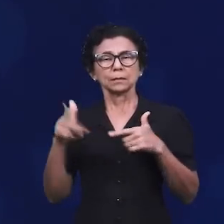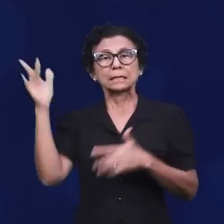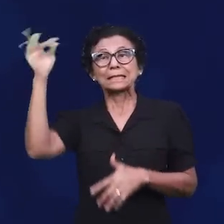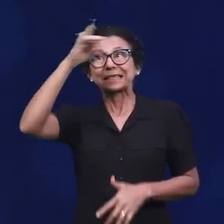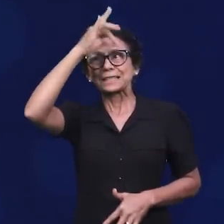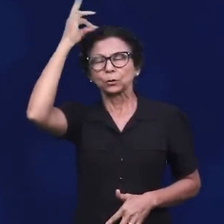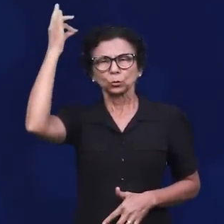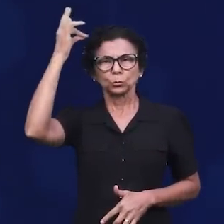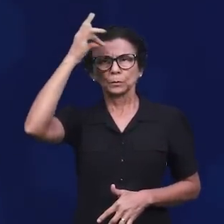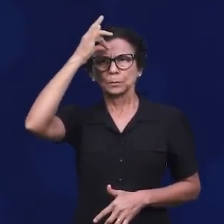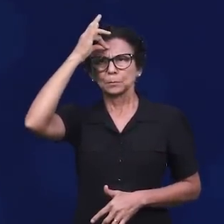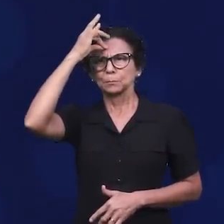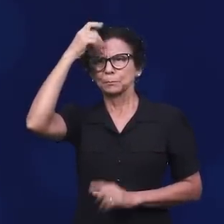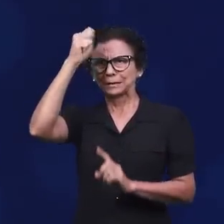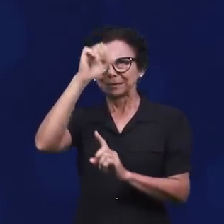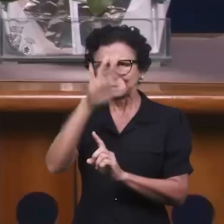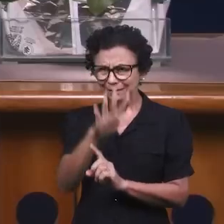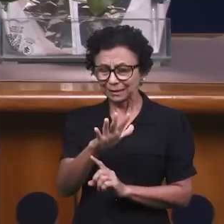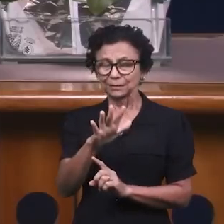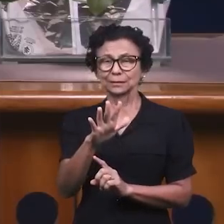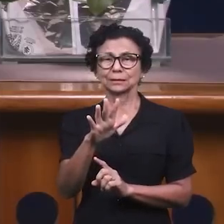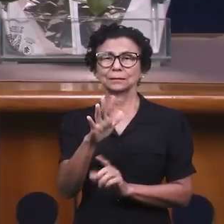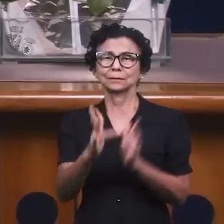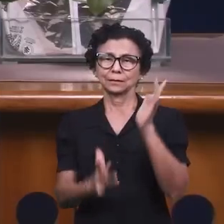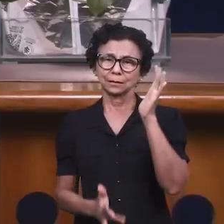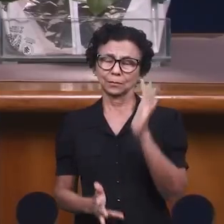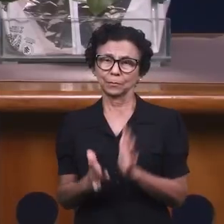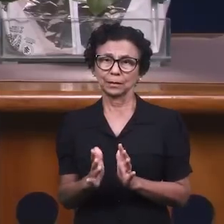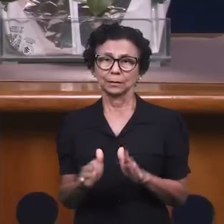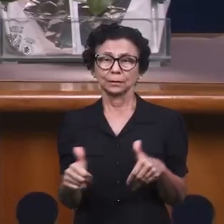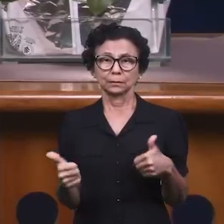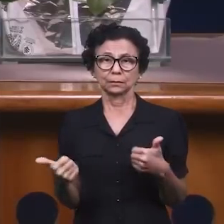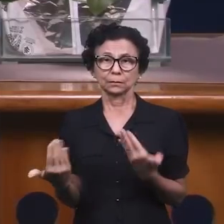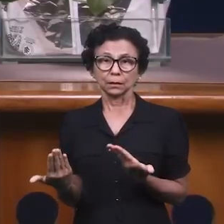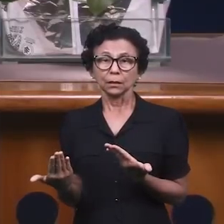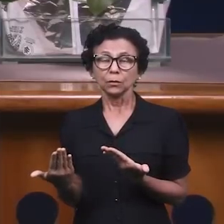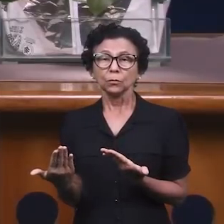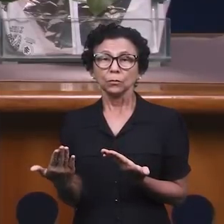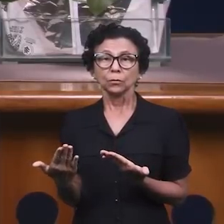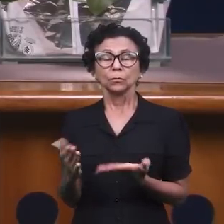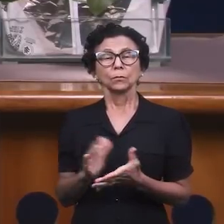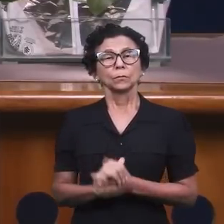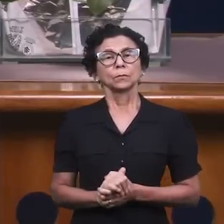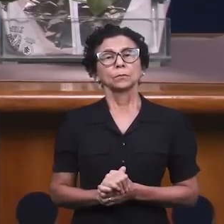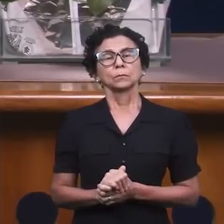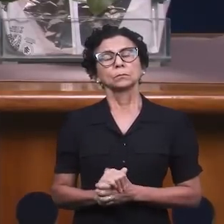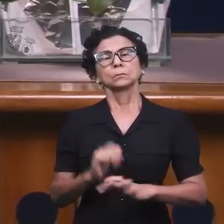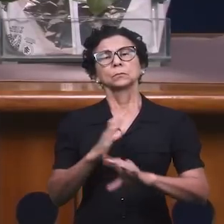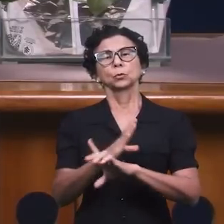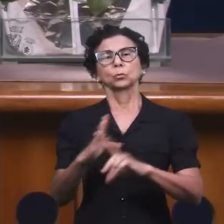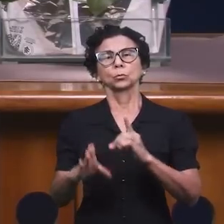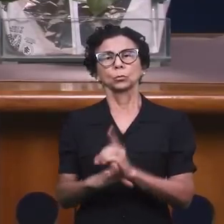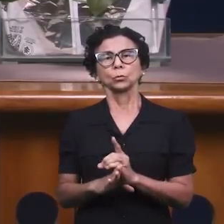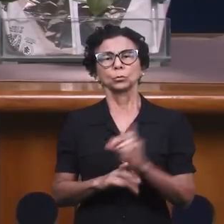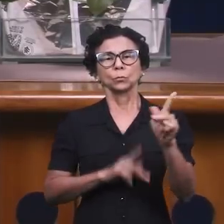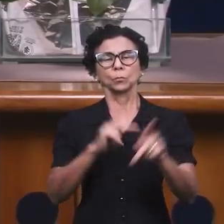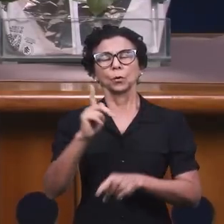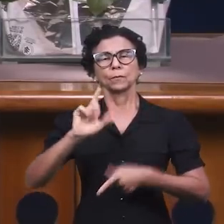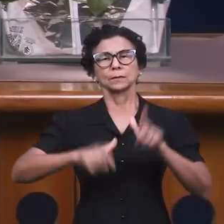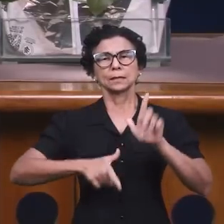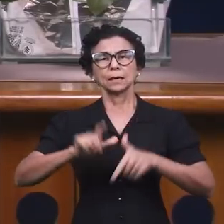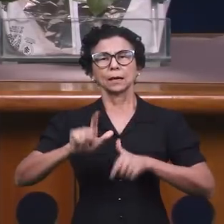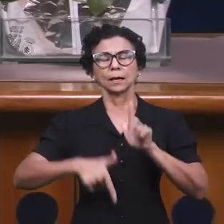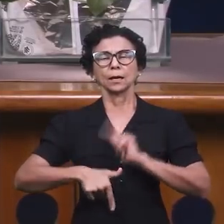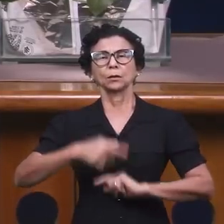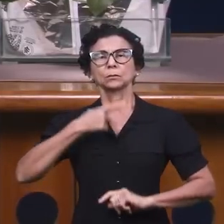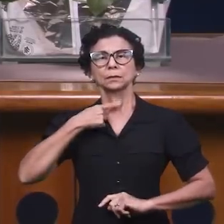da abundante graça. Então, o culto que Israel desejava fazer e que, naquele momento, a